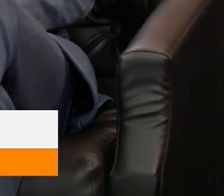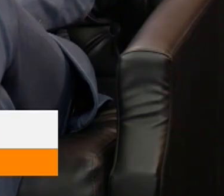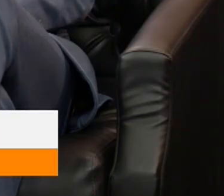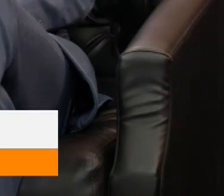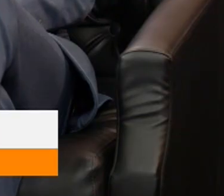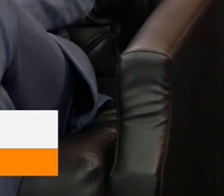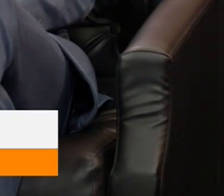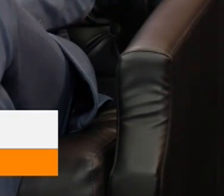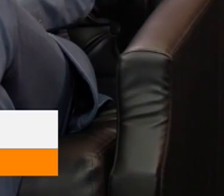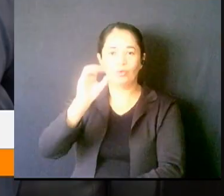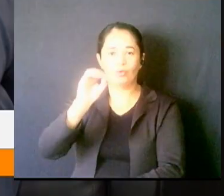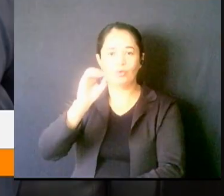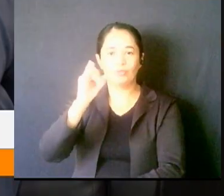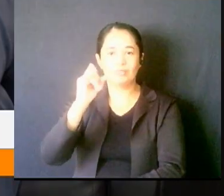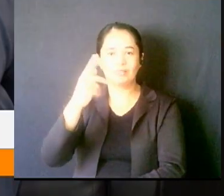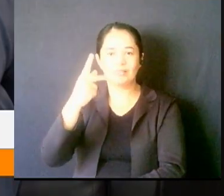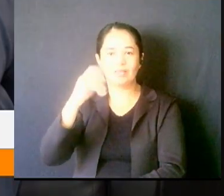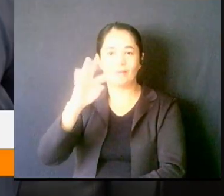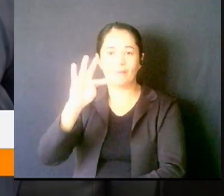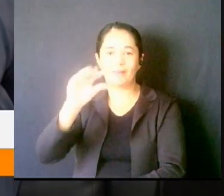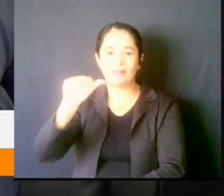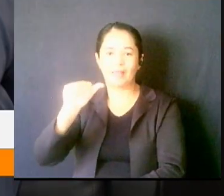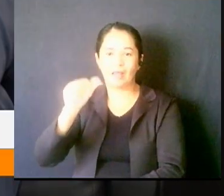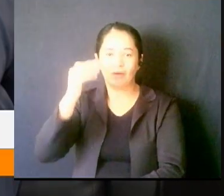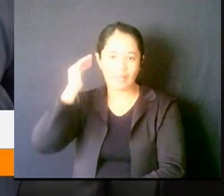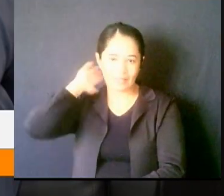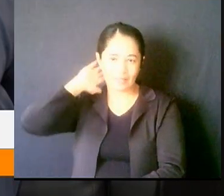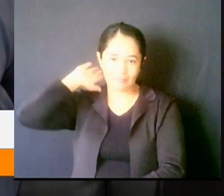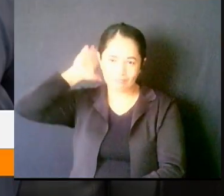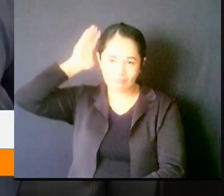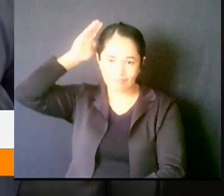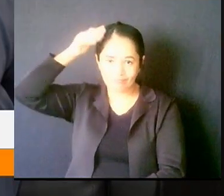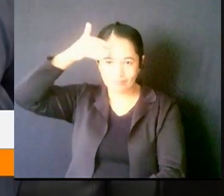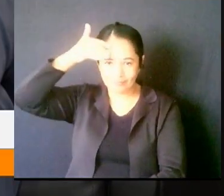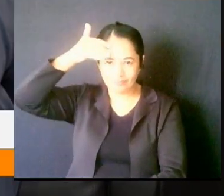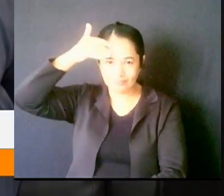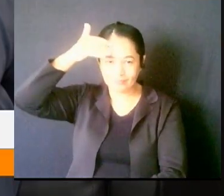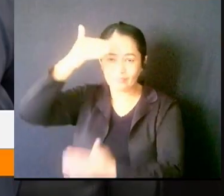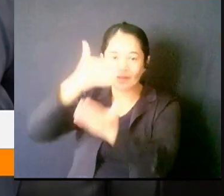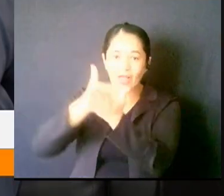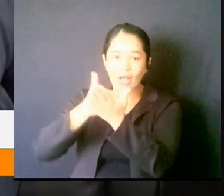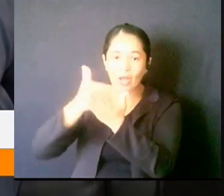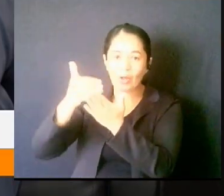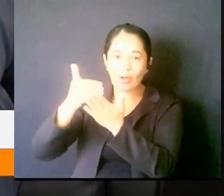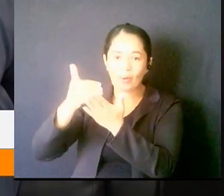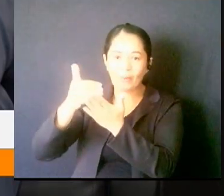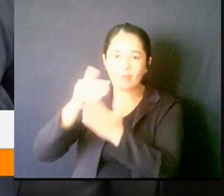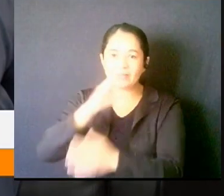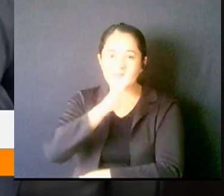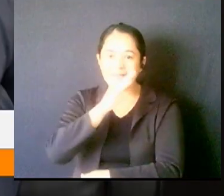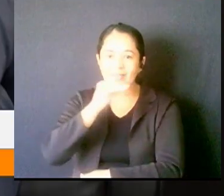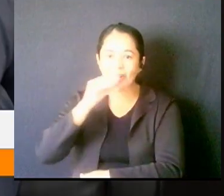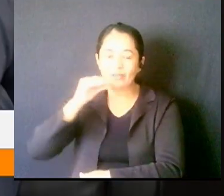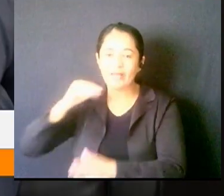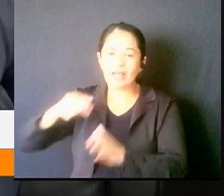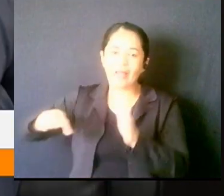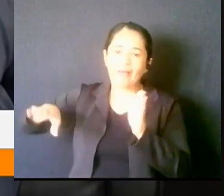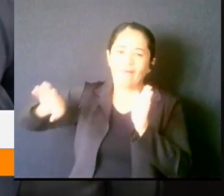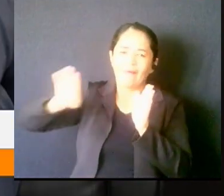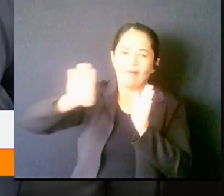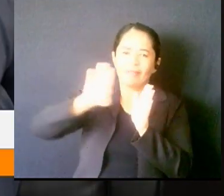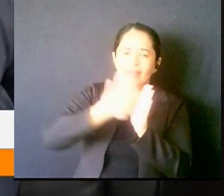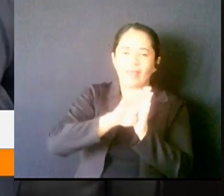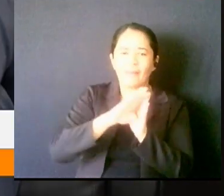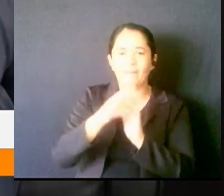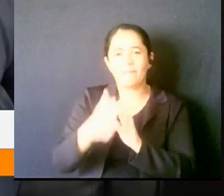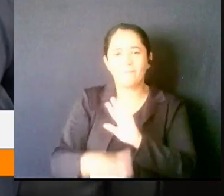atrás, para a região frontal. Ela se dá no início da puberdade e vai até uns 24 anos. Por isso que a